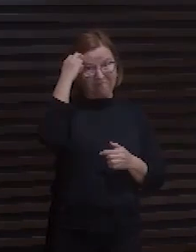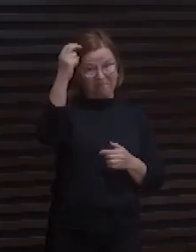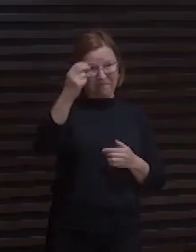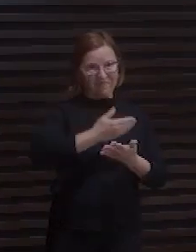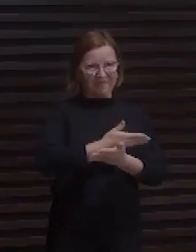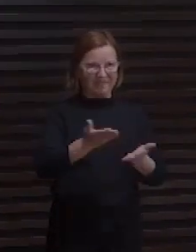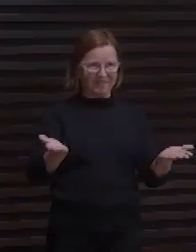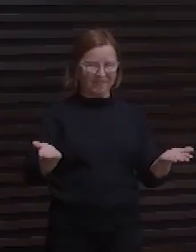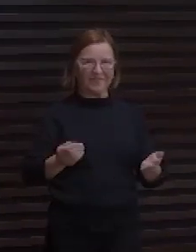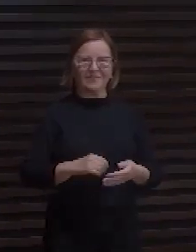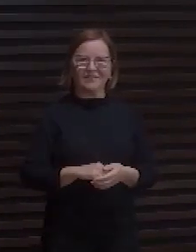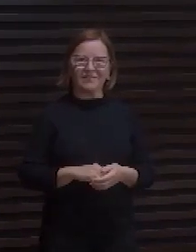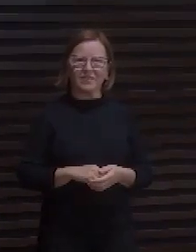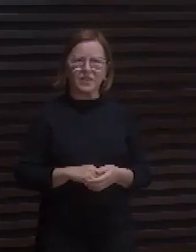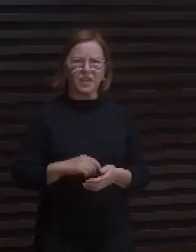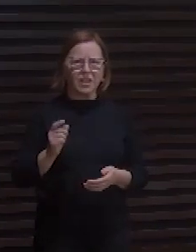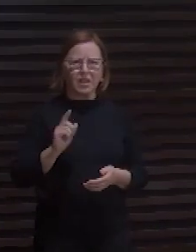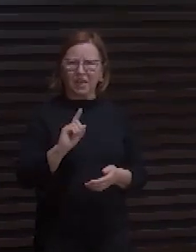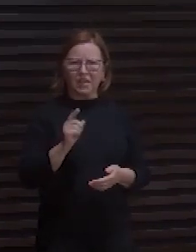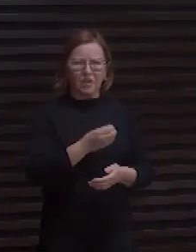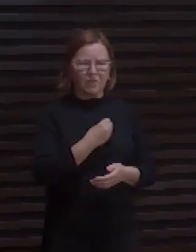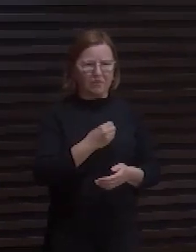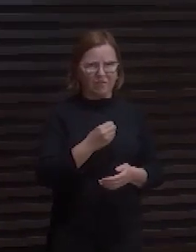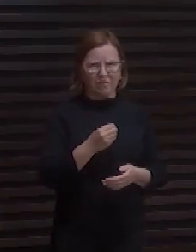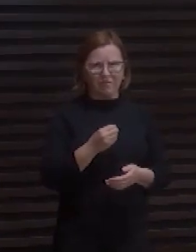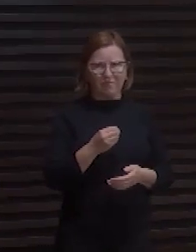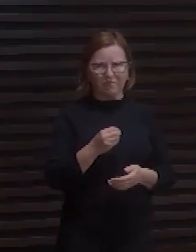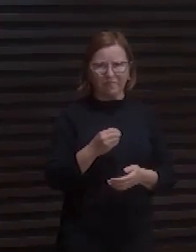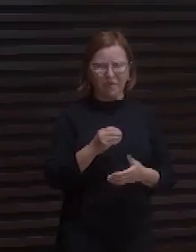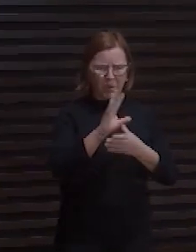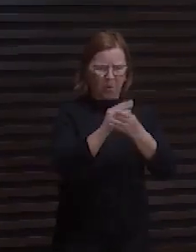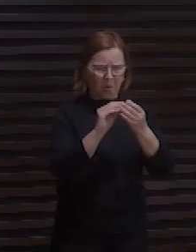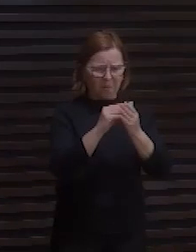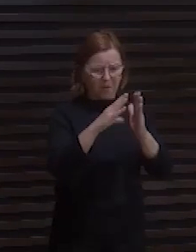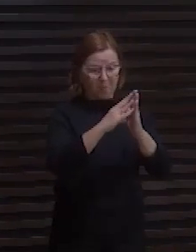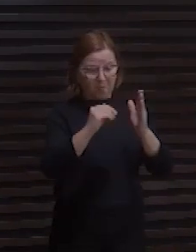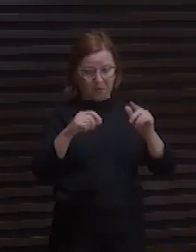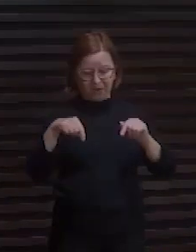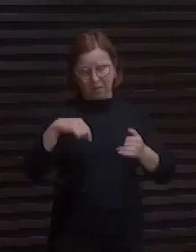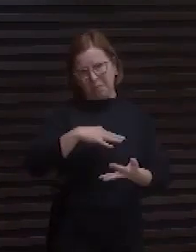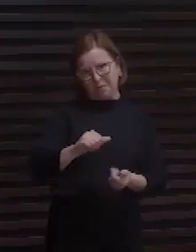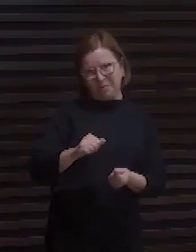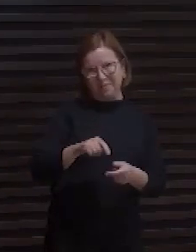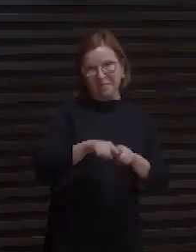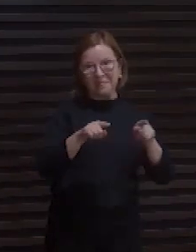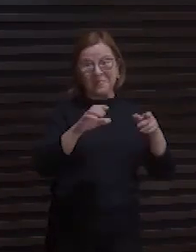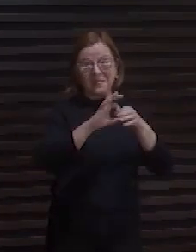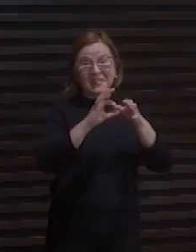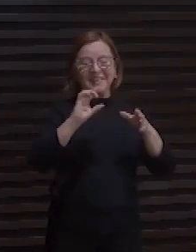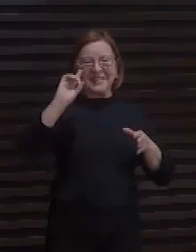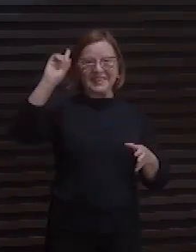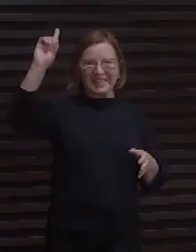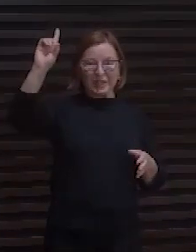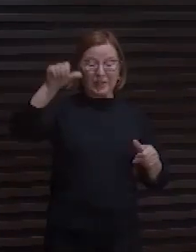de vocês. E não vivam conforme os padrões deste mundo, mas deixem que Deus